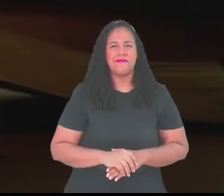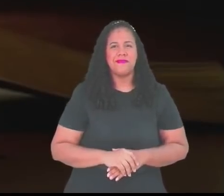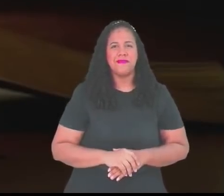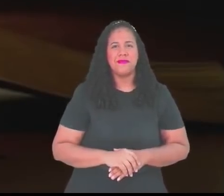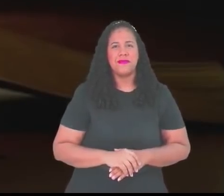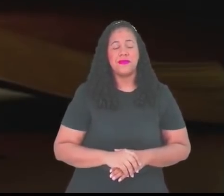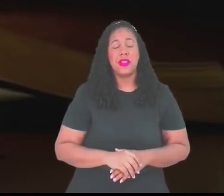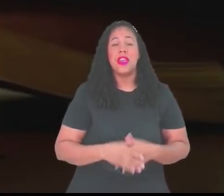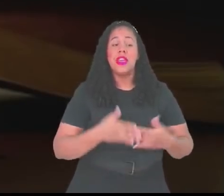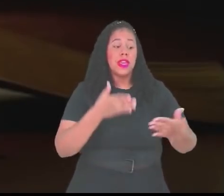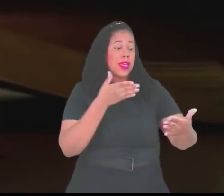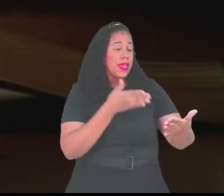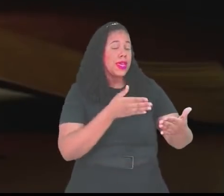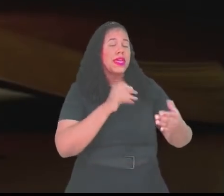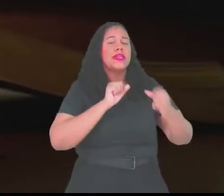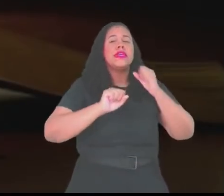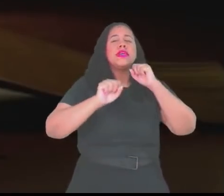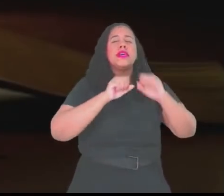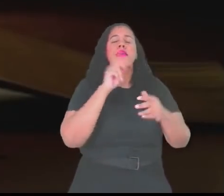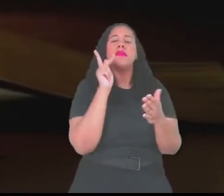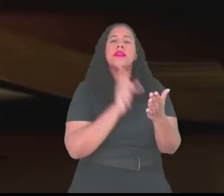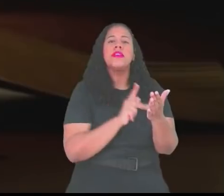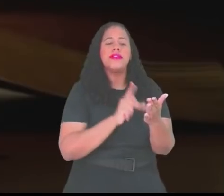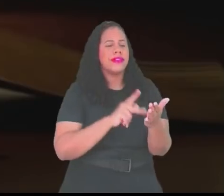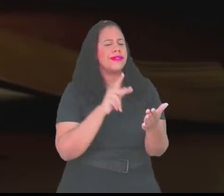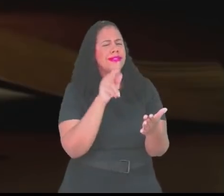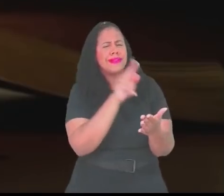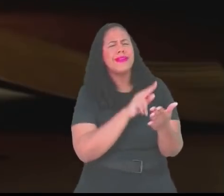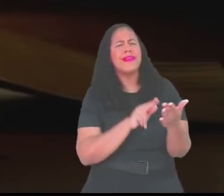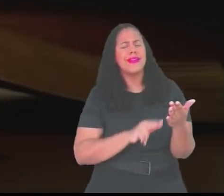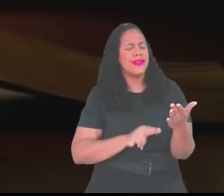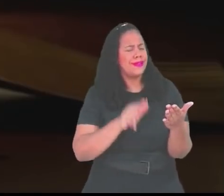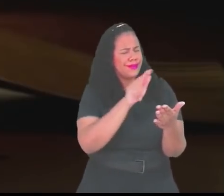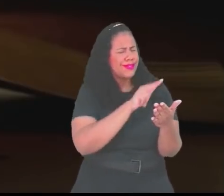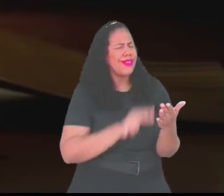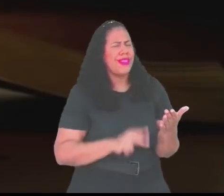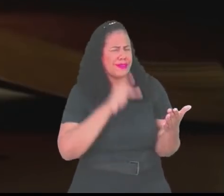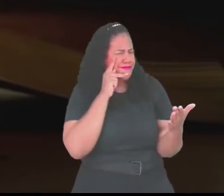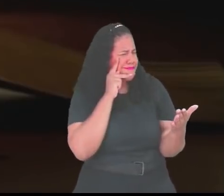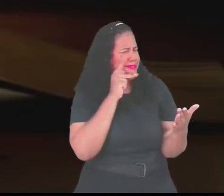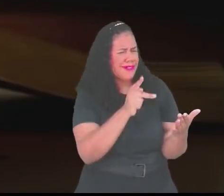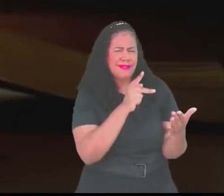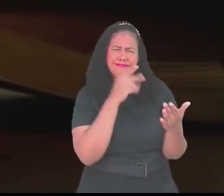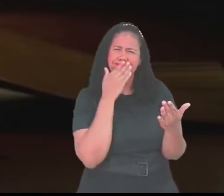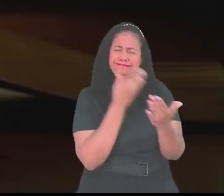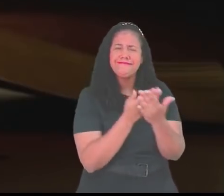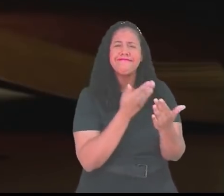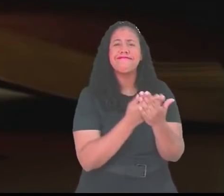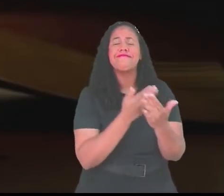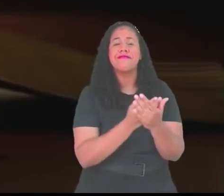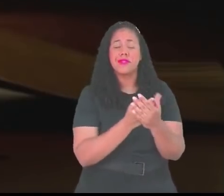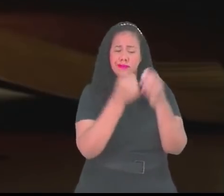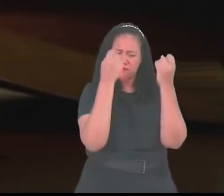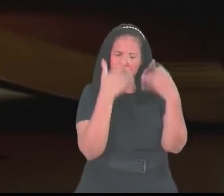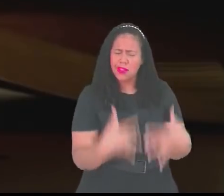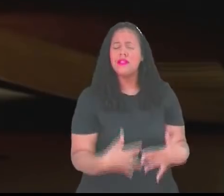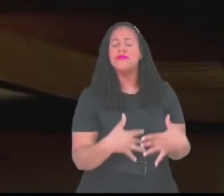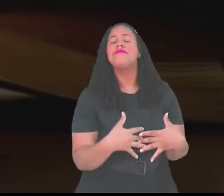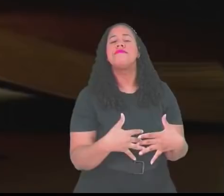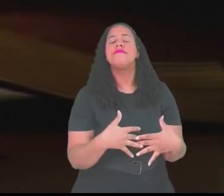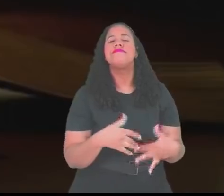Este salmo, na verdade, irmãos, é um salmo lido, relido, pregado, estudado, explanado.